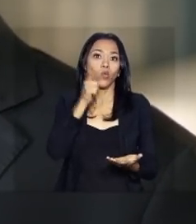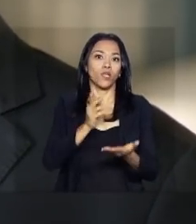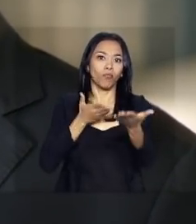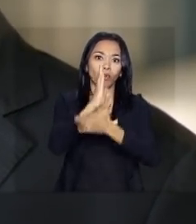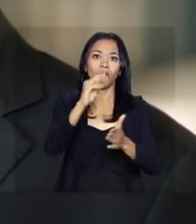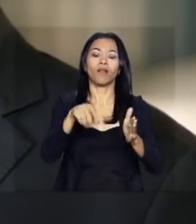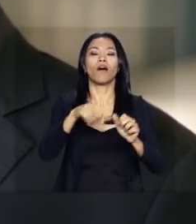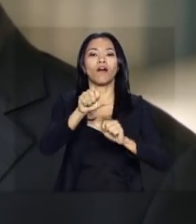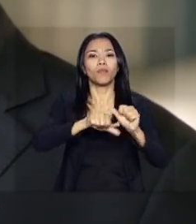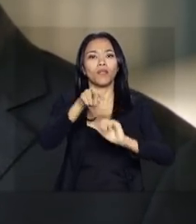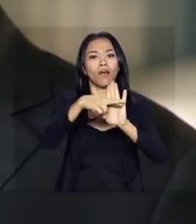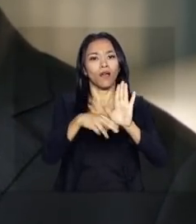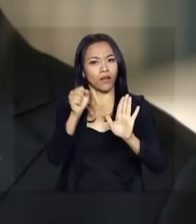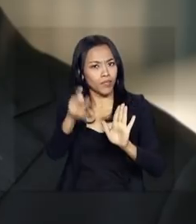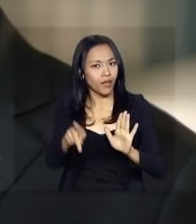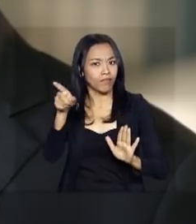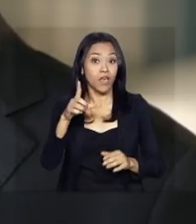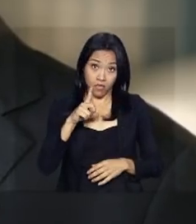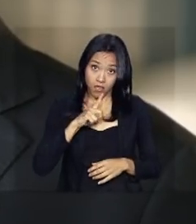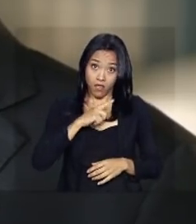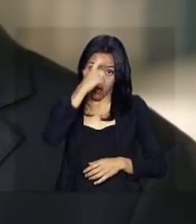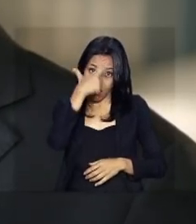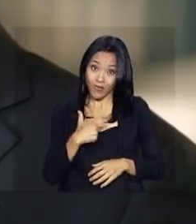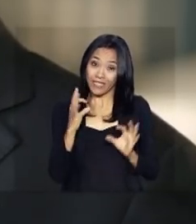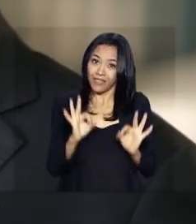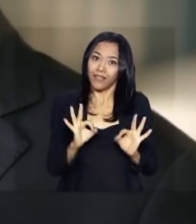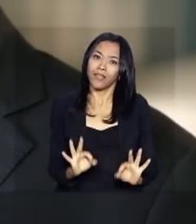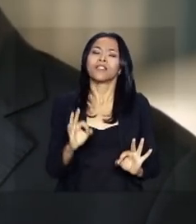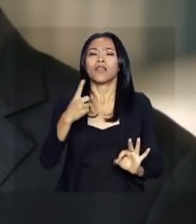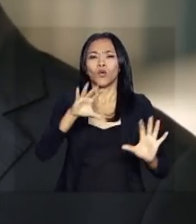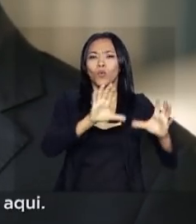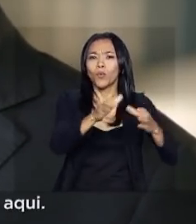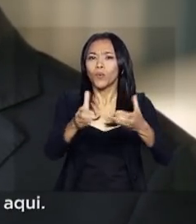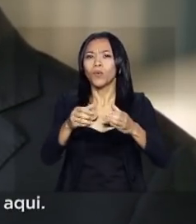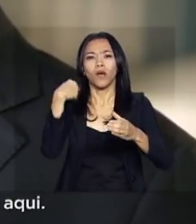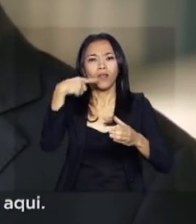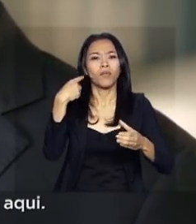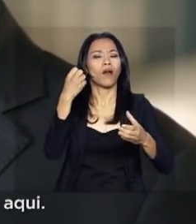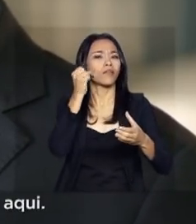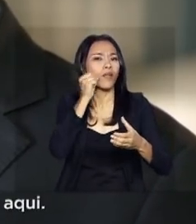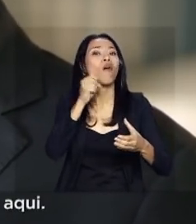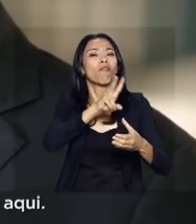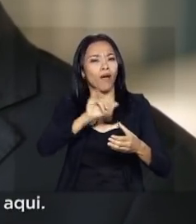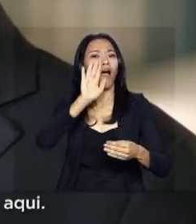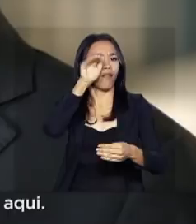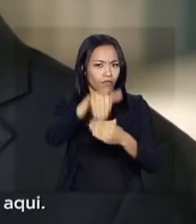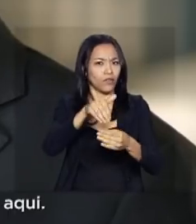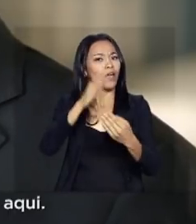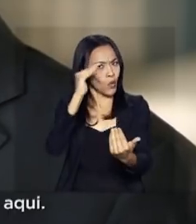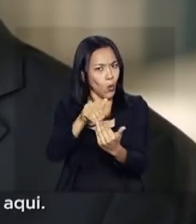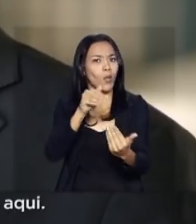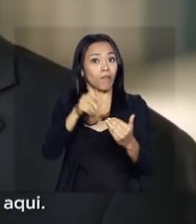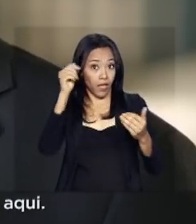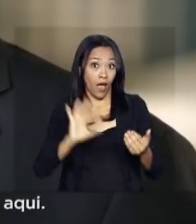aprovar sua reforma tenho plena convicção de que os nossos parlamentares para o seu voto e o seu aval para